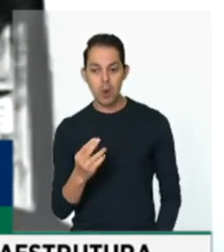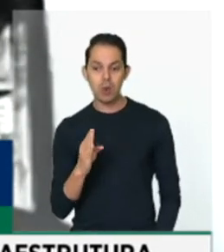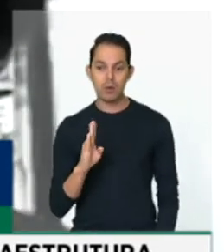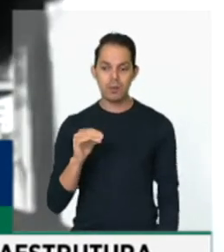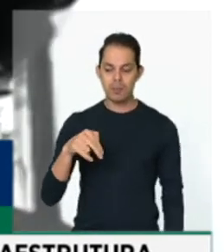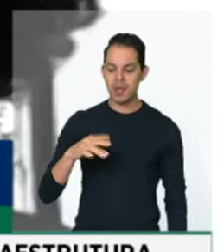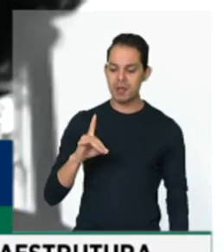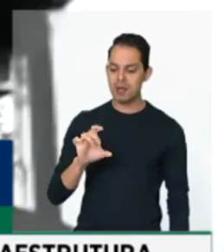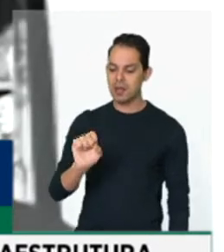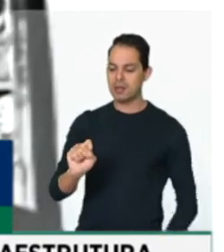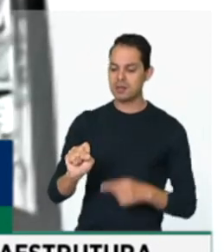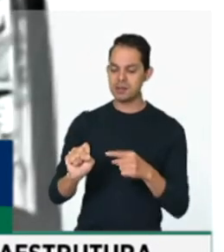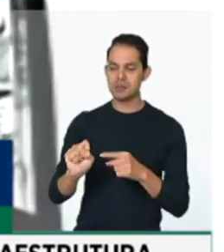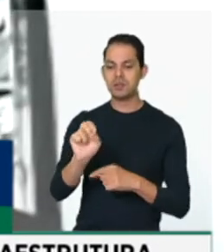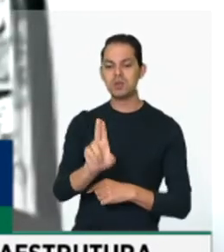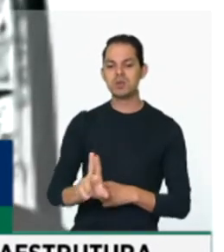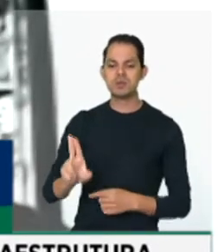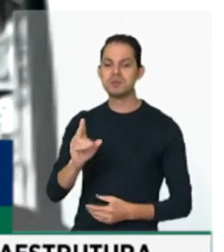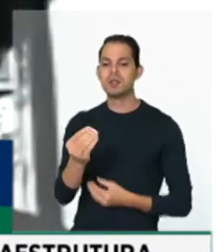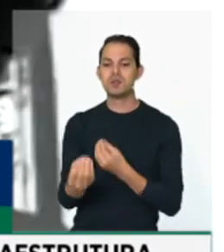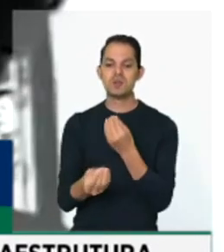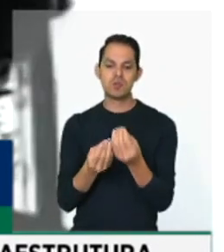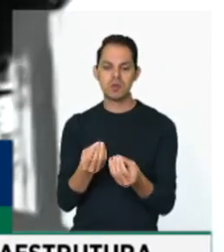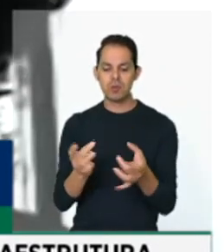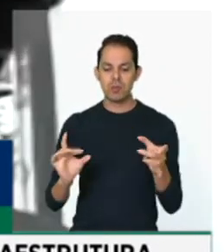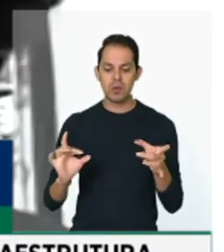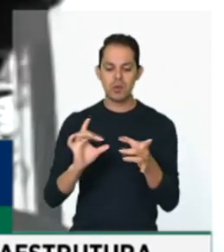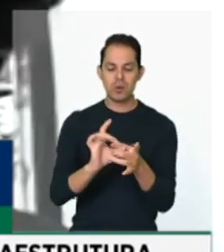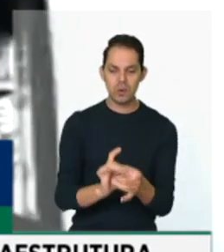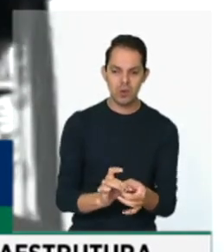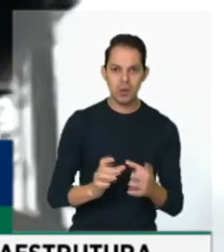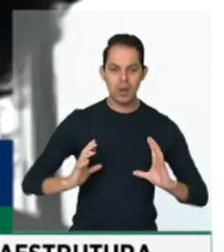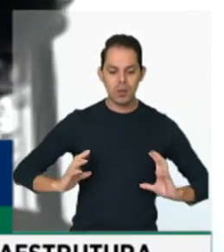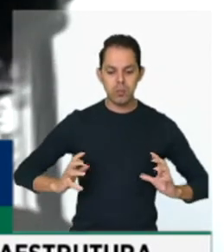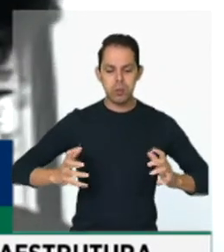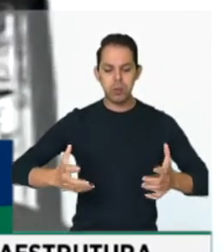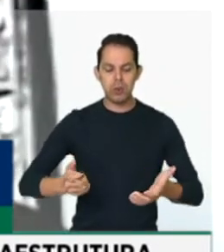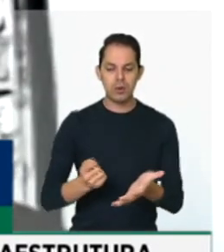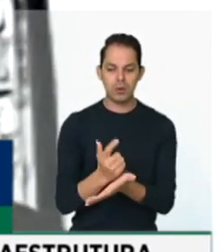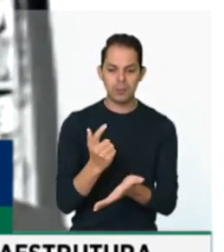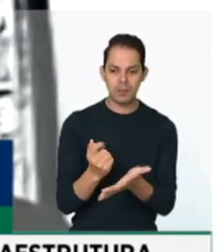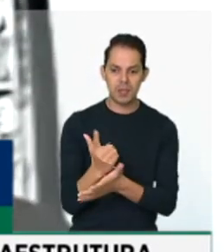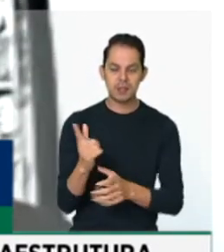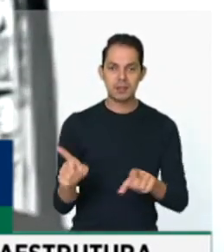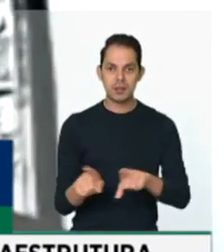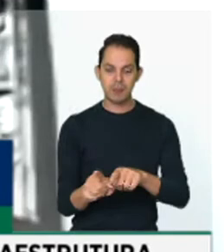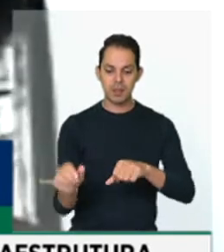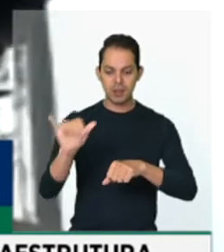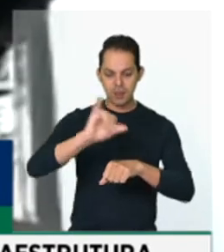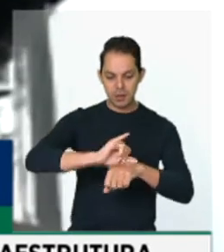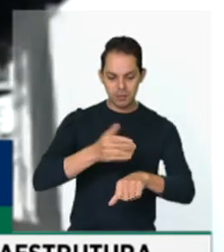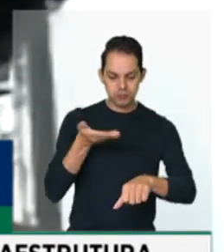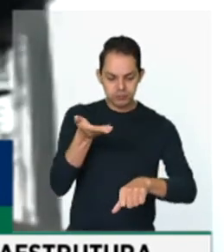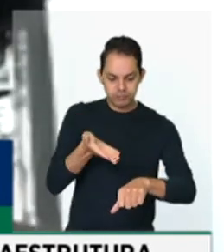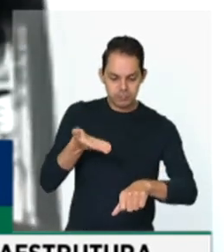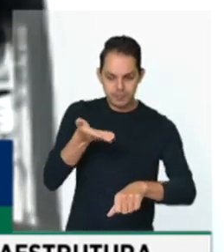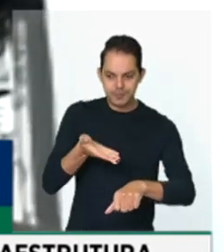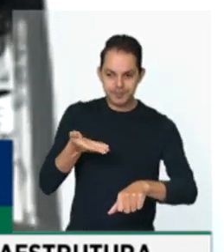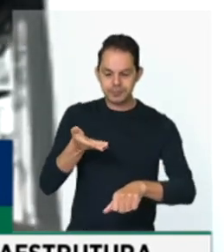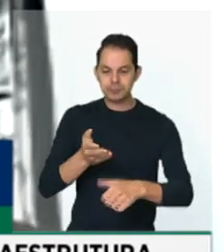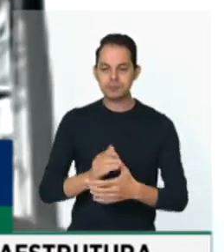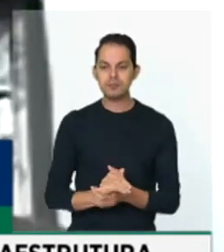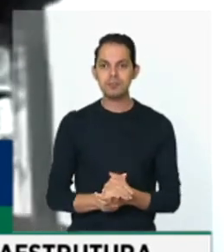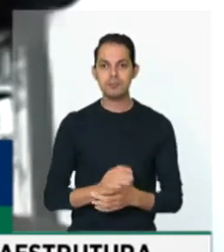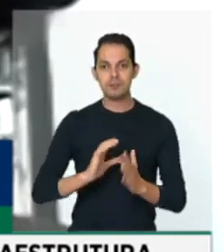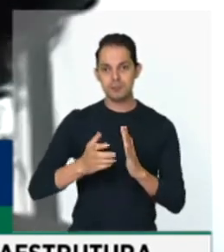usado para fazer convênio para comprar trator e atender emenda de Centrão. Então, sinceramente, presidente, o pessoal orienta